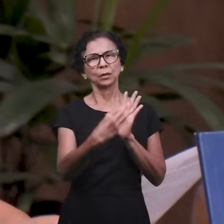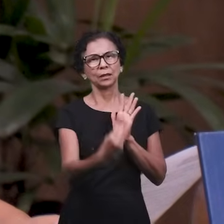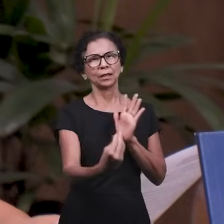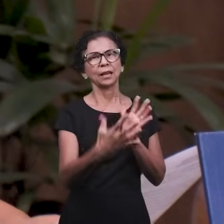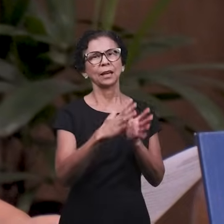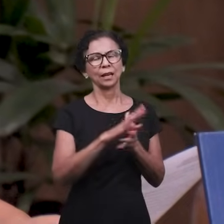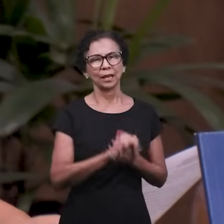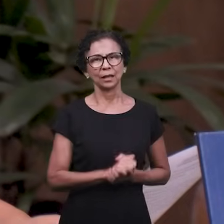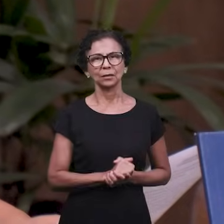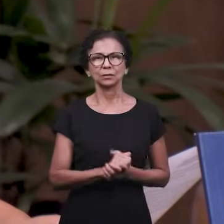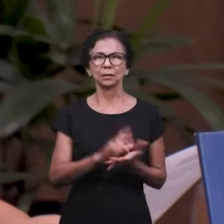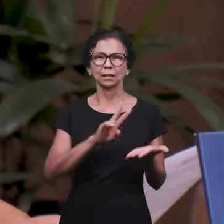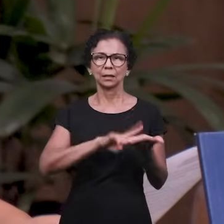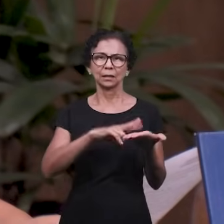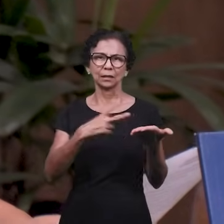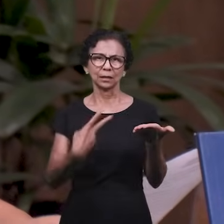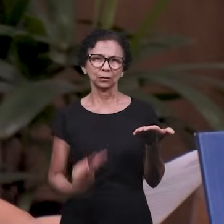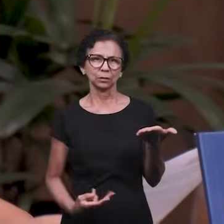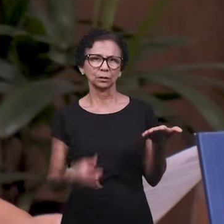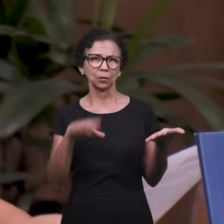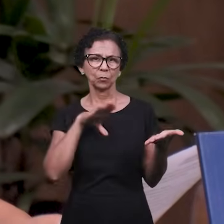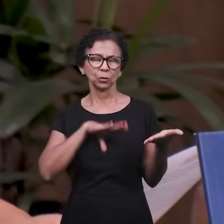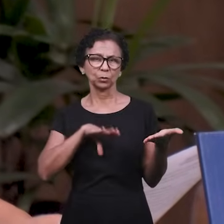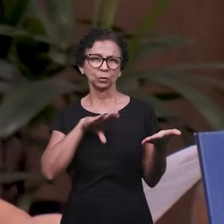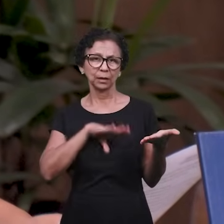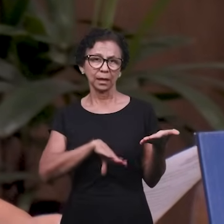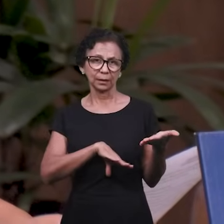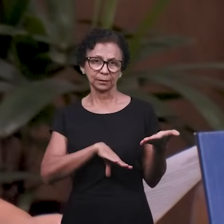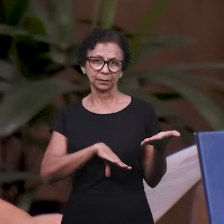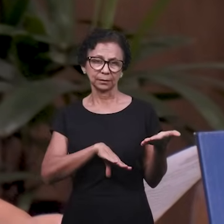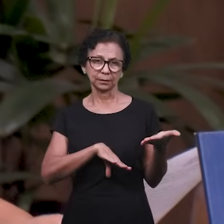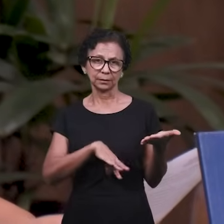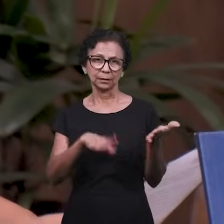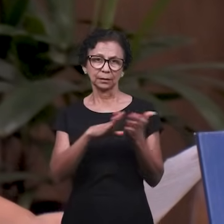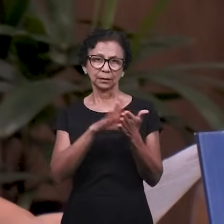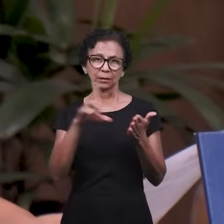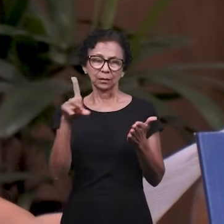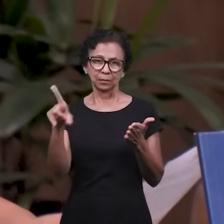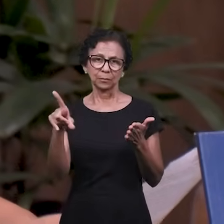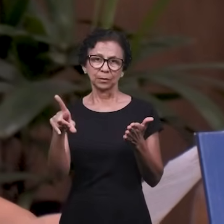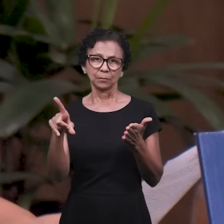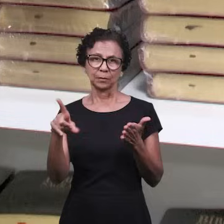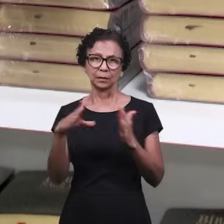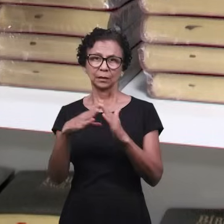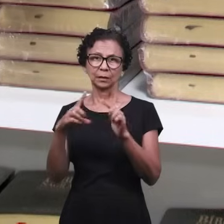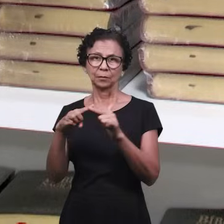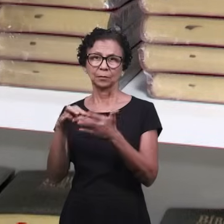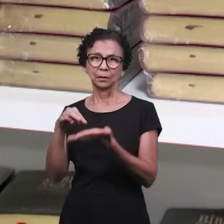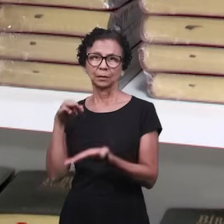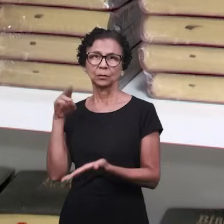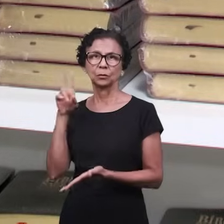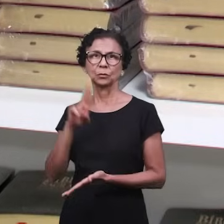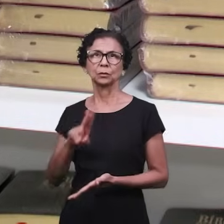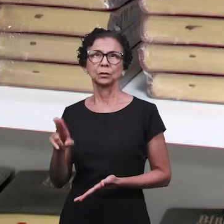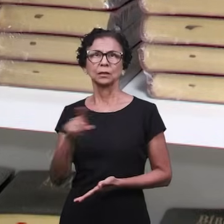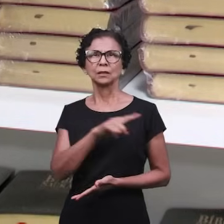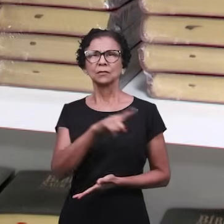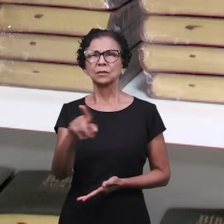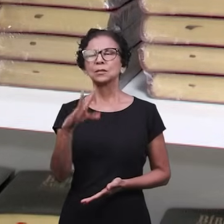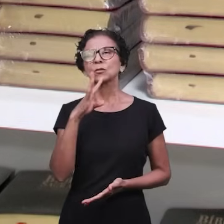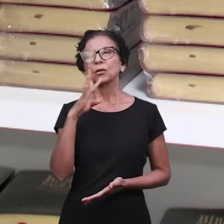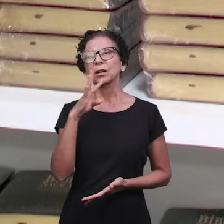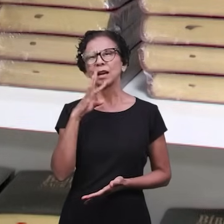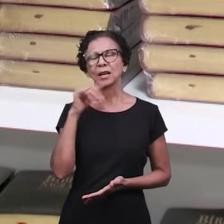versões recomendadas em português e adotadas pela nossa igreja. Então, confira conosco esse vídeo. Você já conhece a nossa livraria